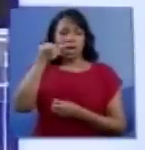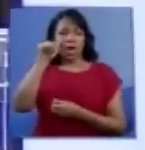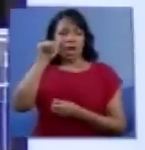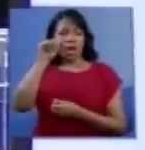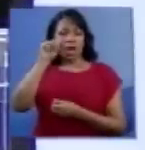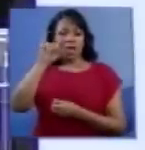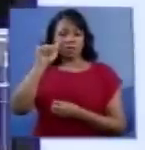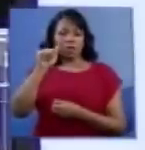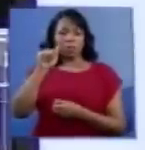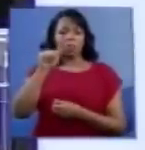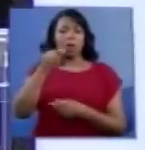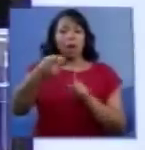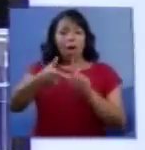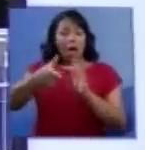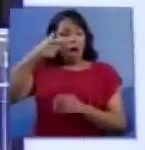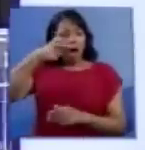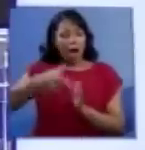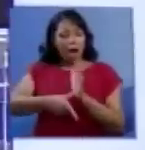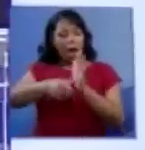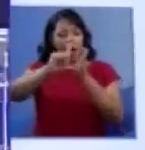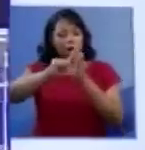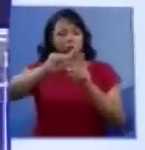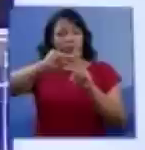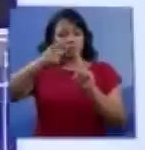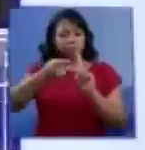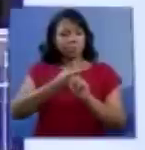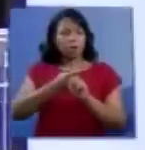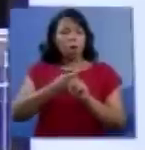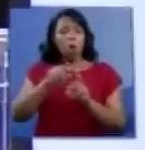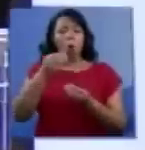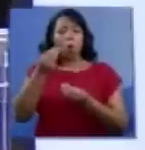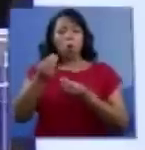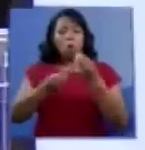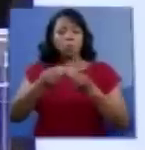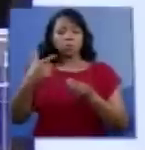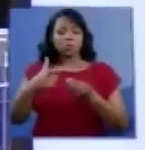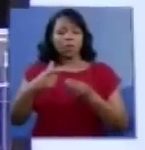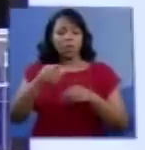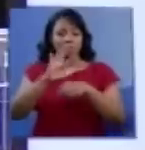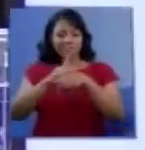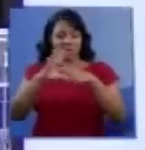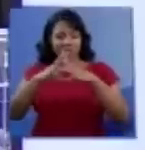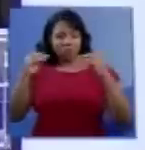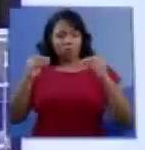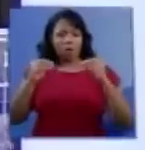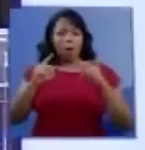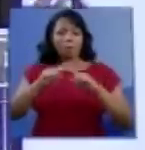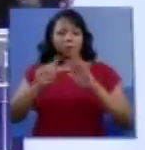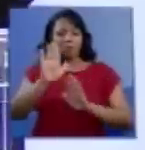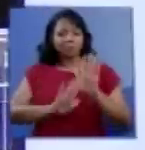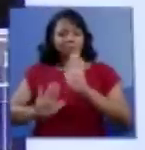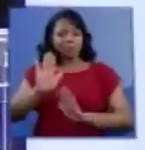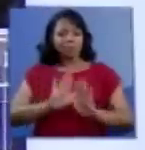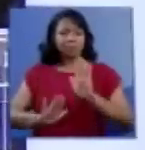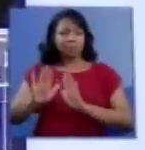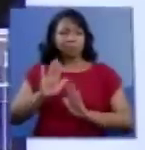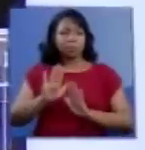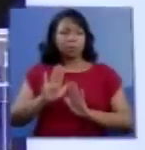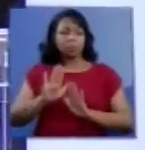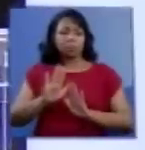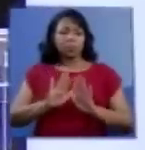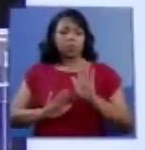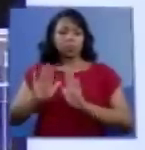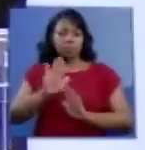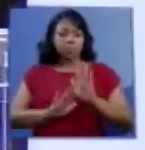prenatal quando portanto não é possível esta cura é os cuidados paliativos colocar este P